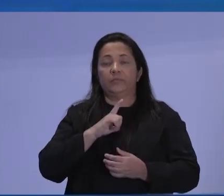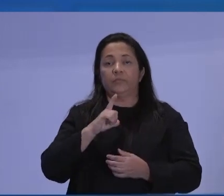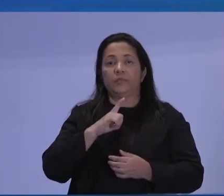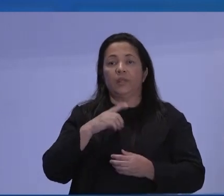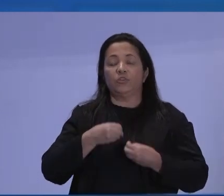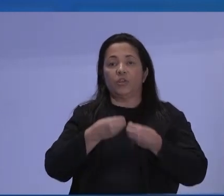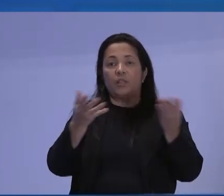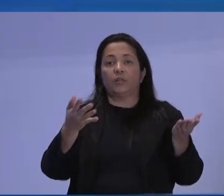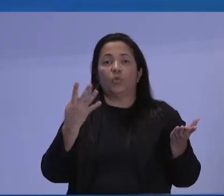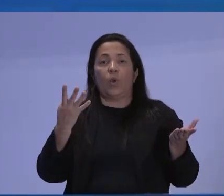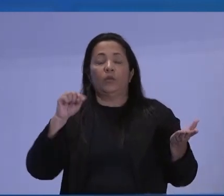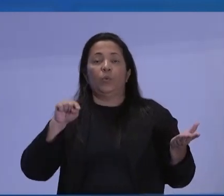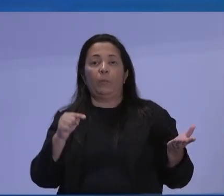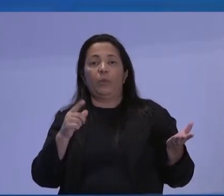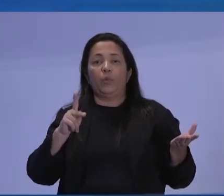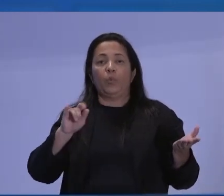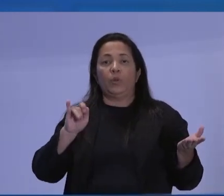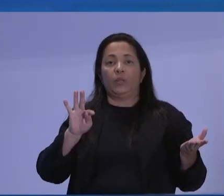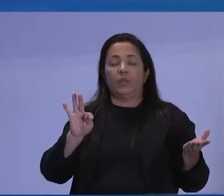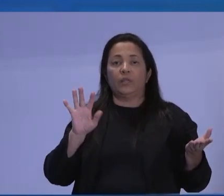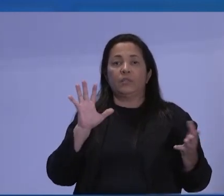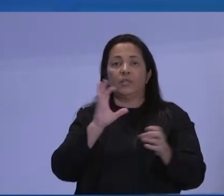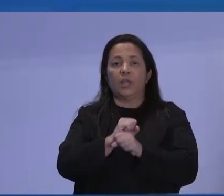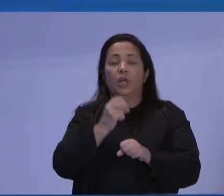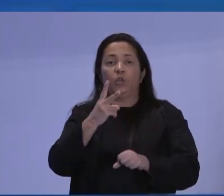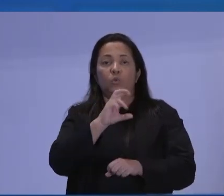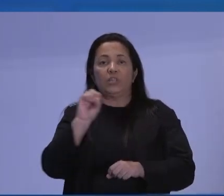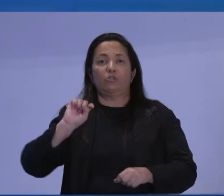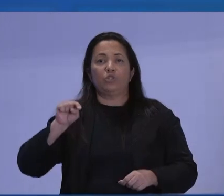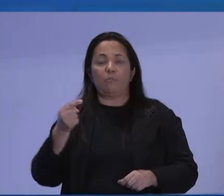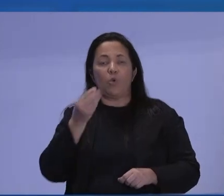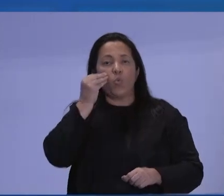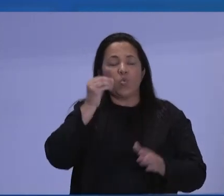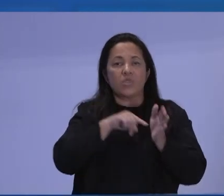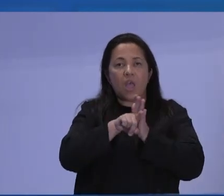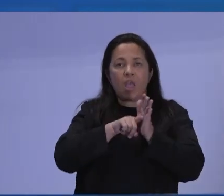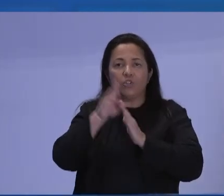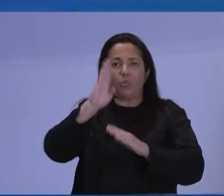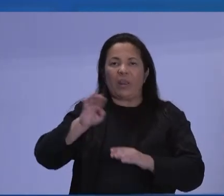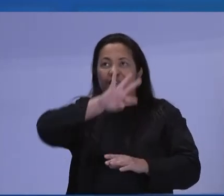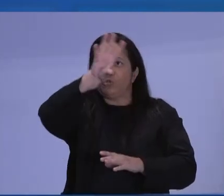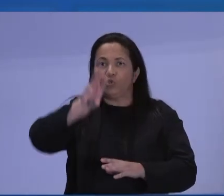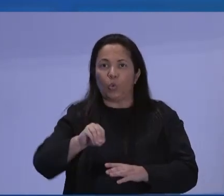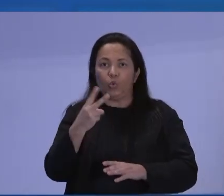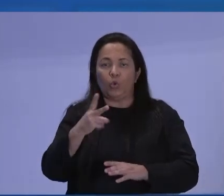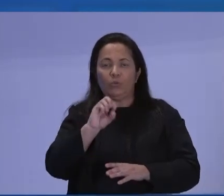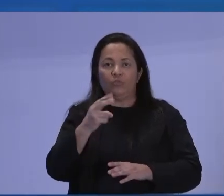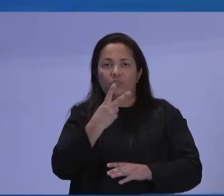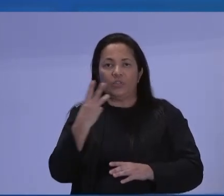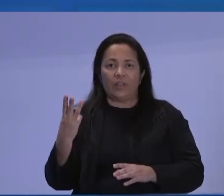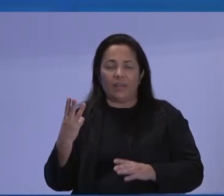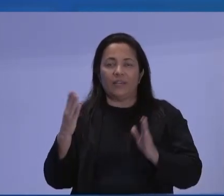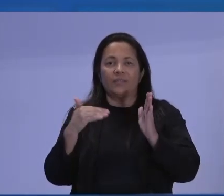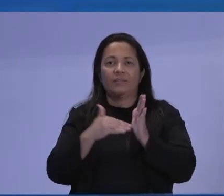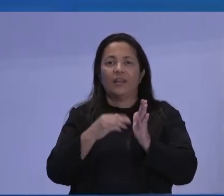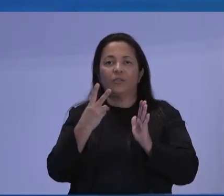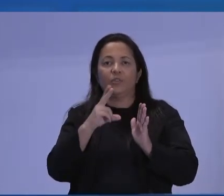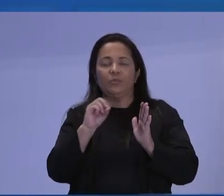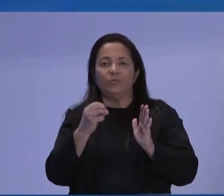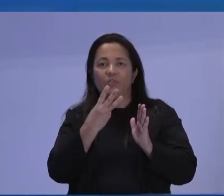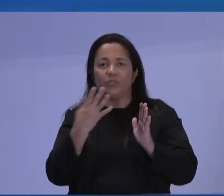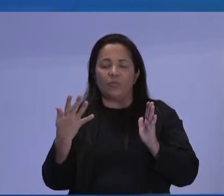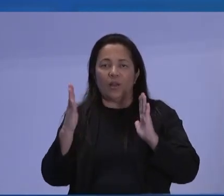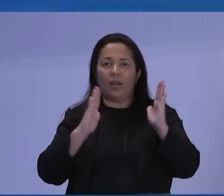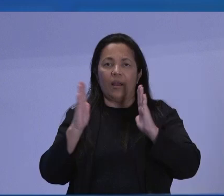kits, o que representa quase 200 mil testes para todo o Brasil em 2023 e 2024. A introdução, que é sempre demorada, né,